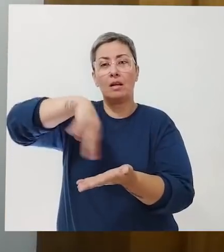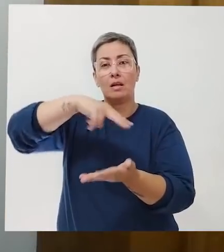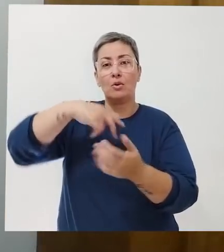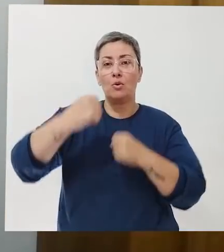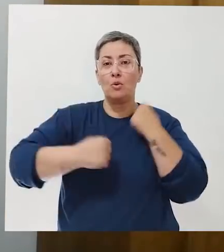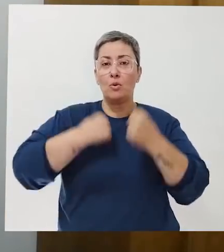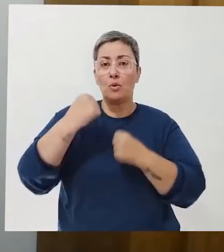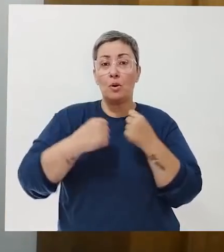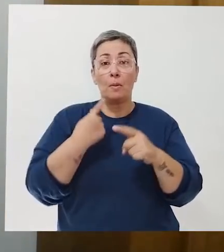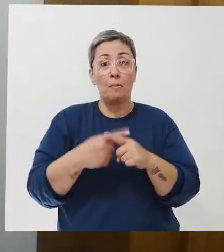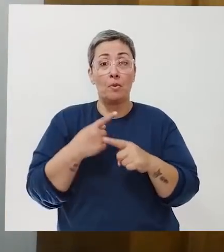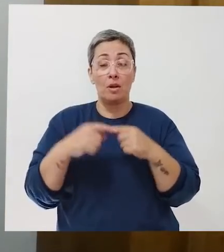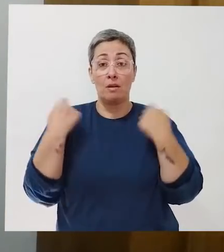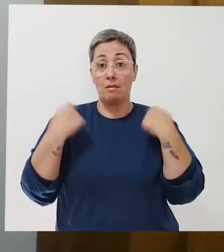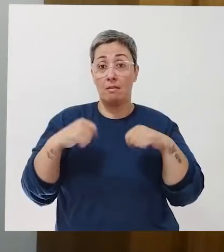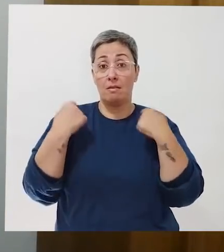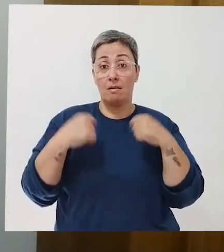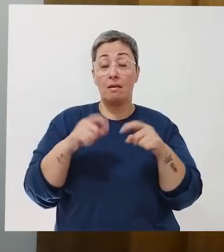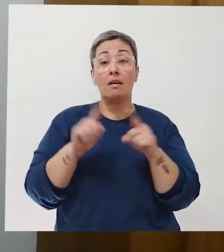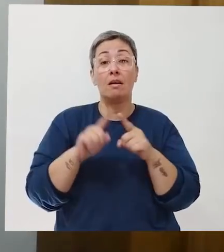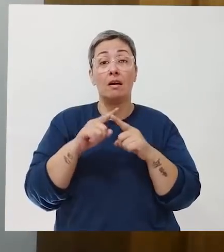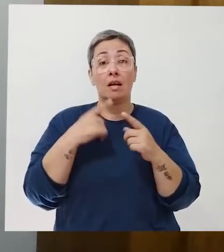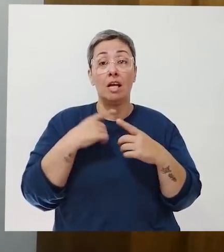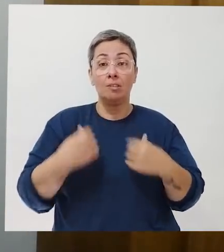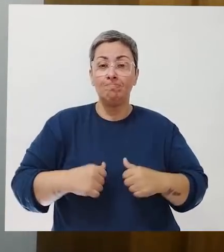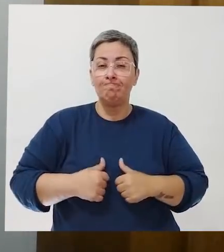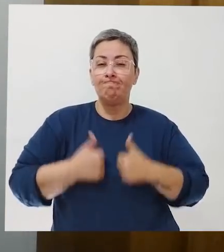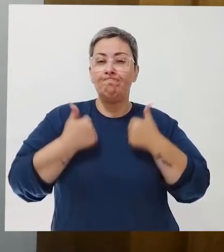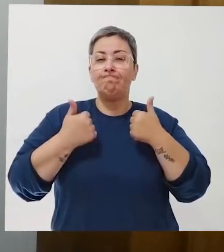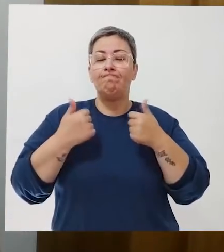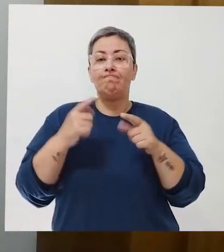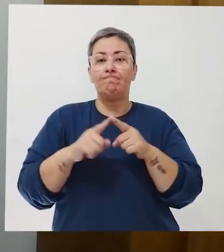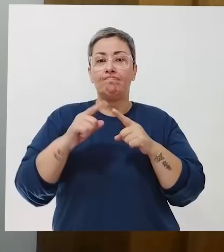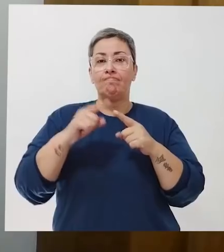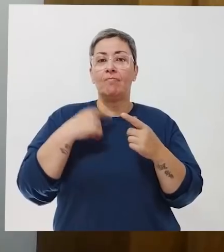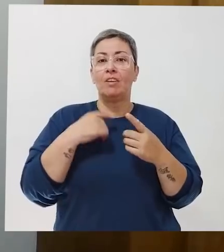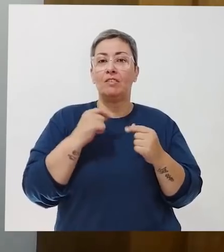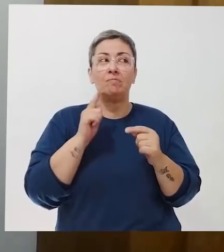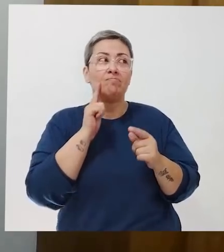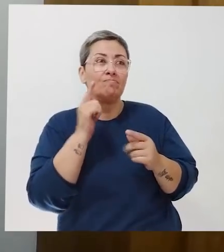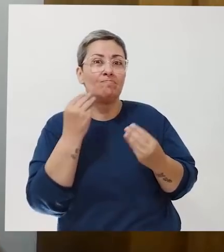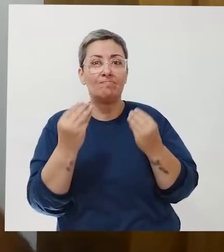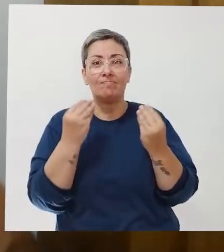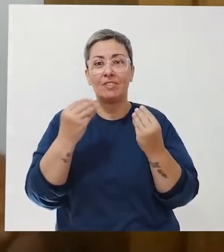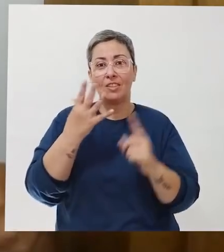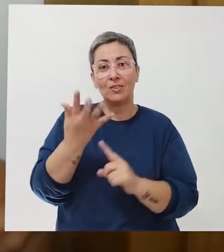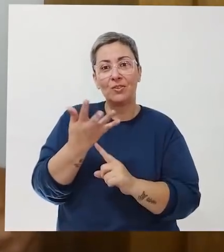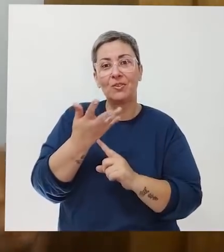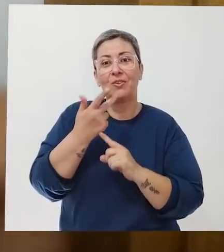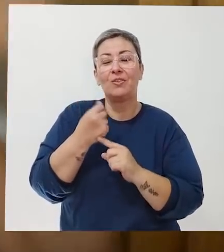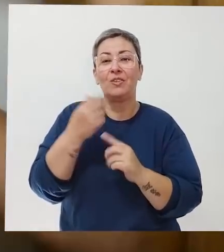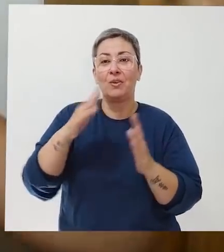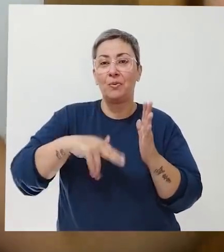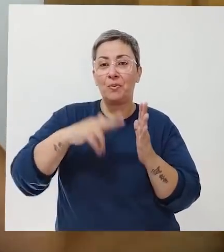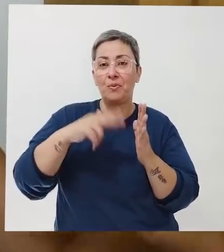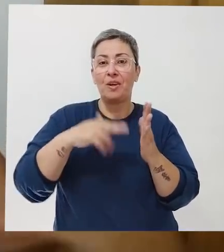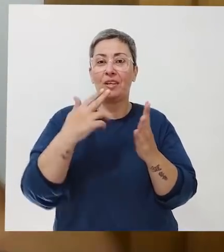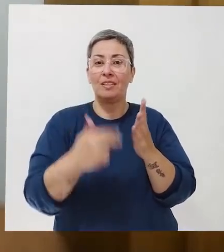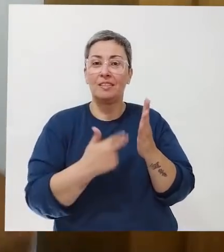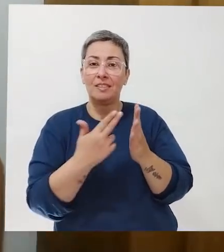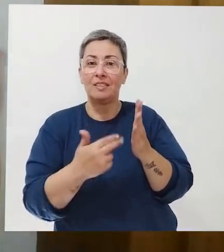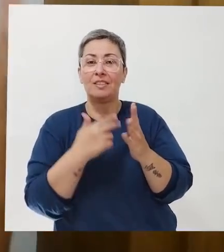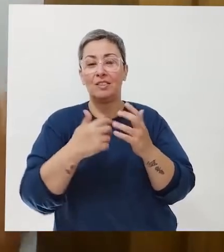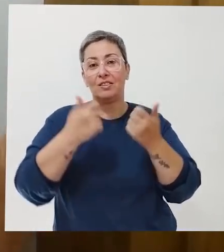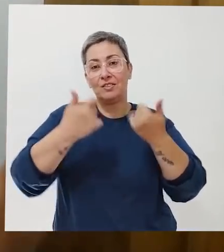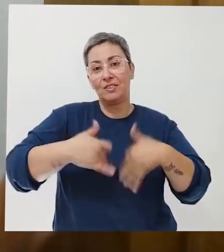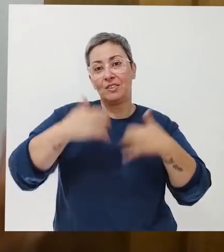e correndo, porque a atividade física ela é revigorante. Se aventure em atividades artísticas como pintura,